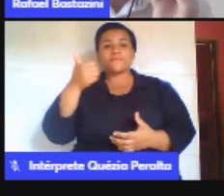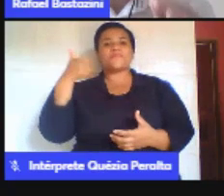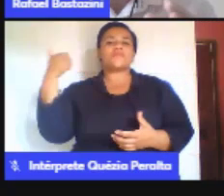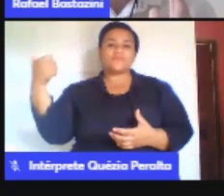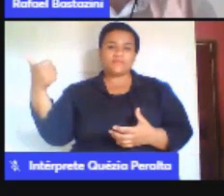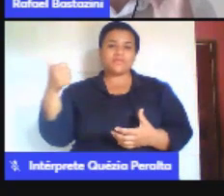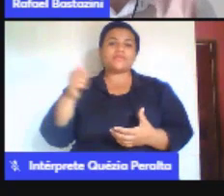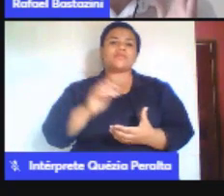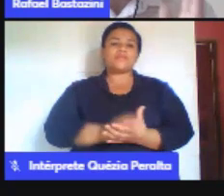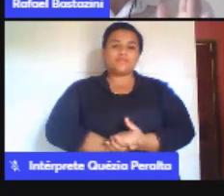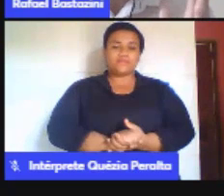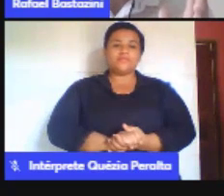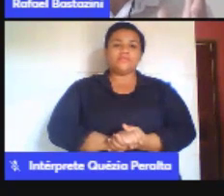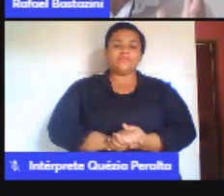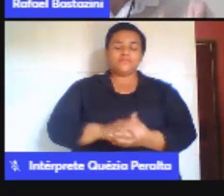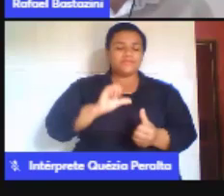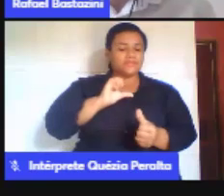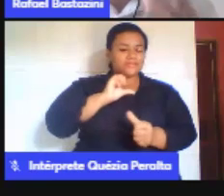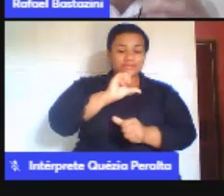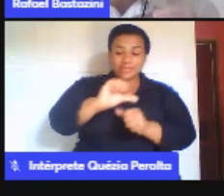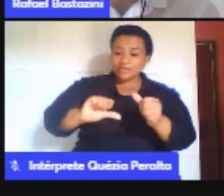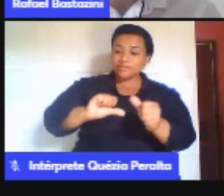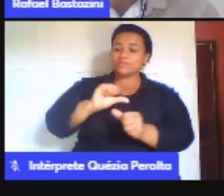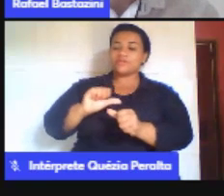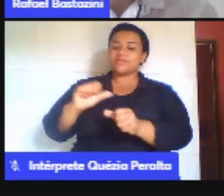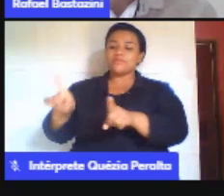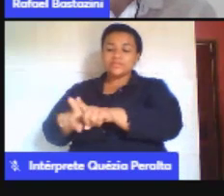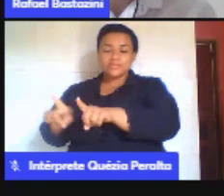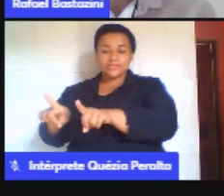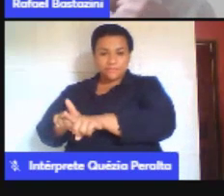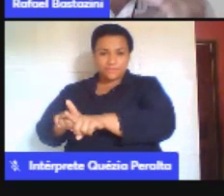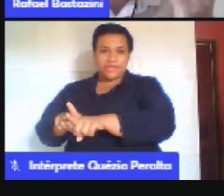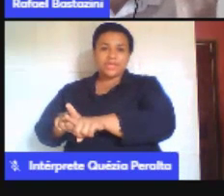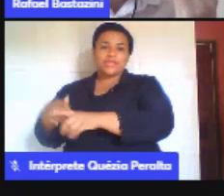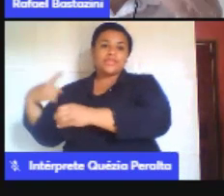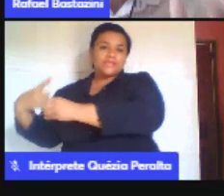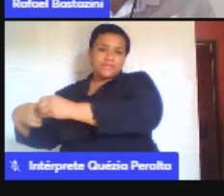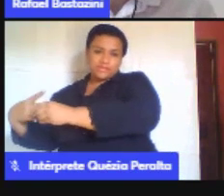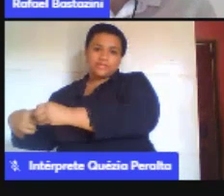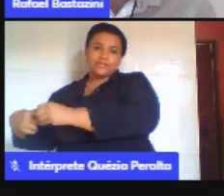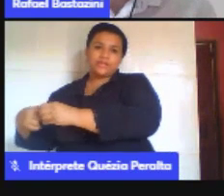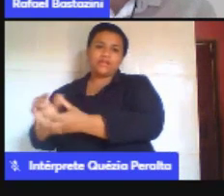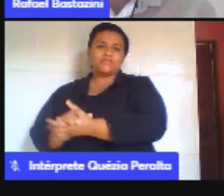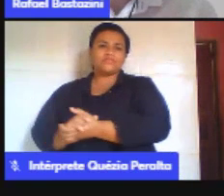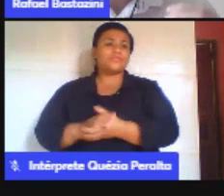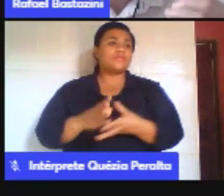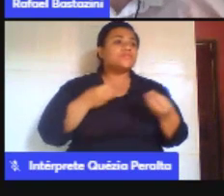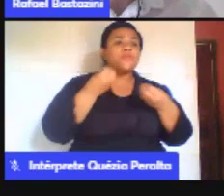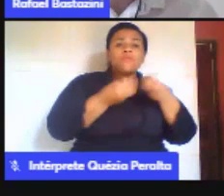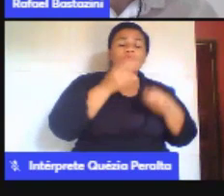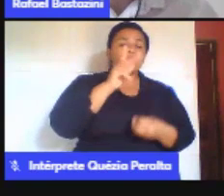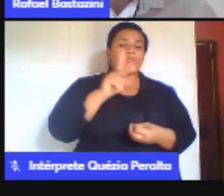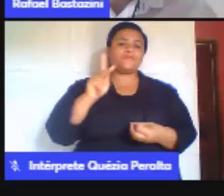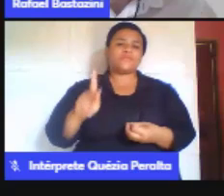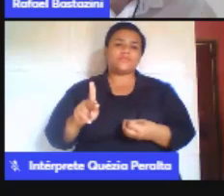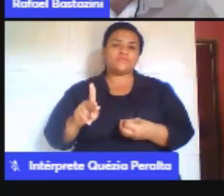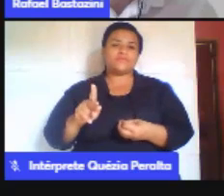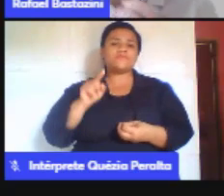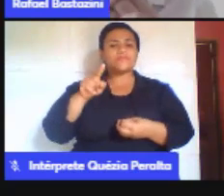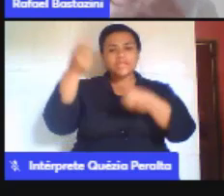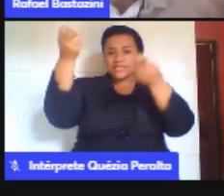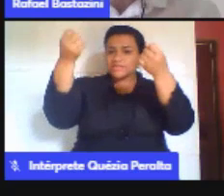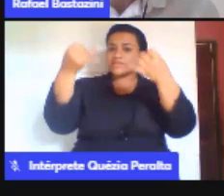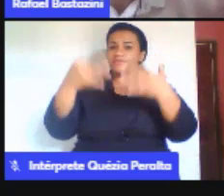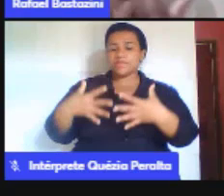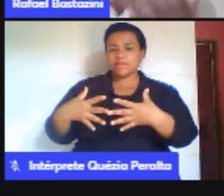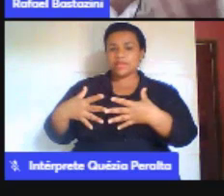das transformações da cidade, e você começa me explicando um processo que se chama modernização do